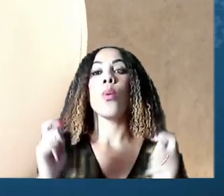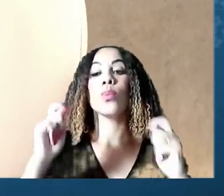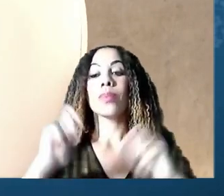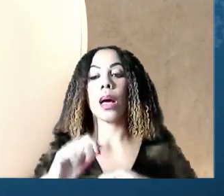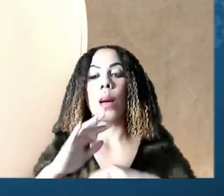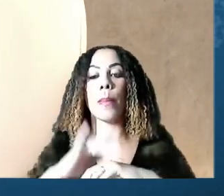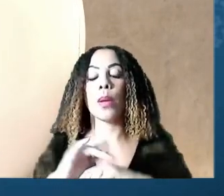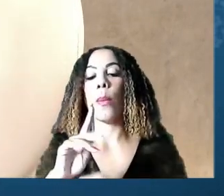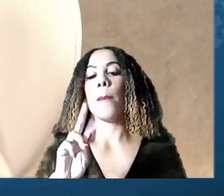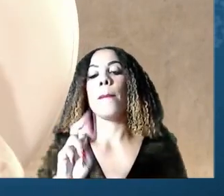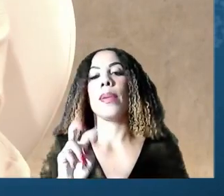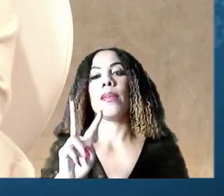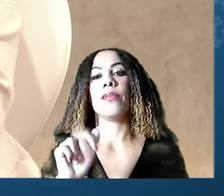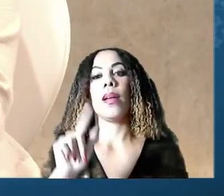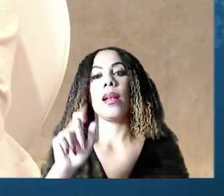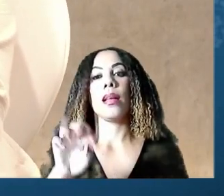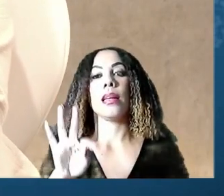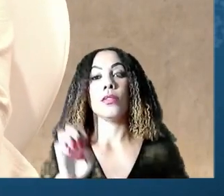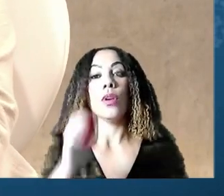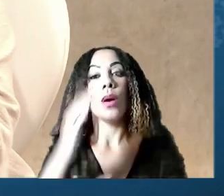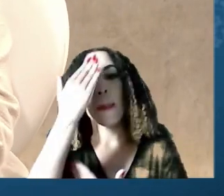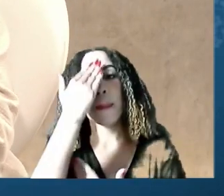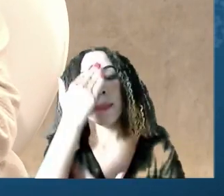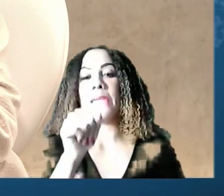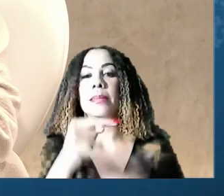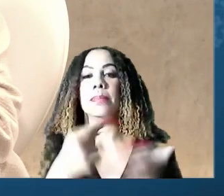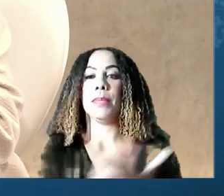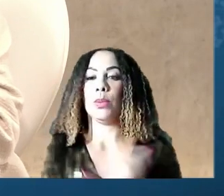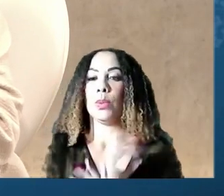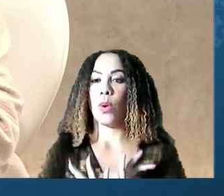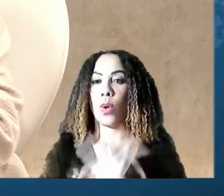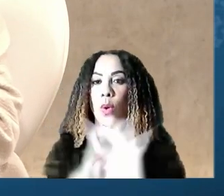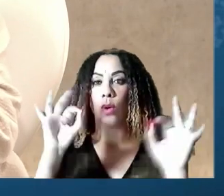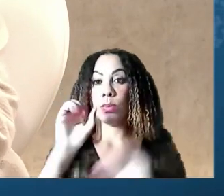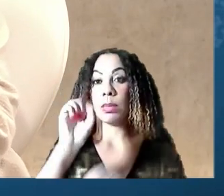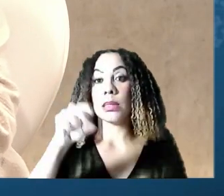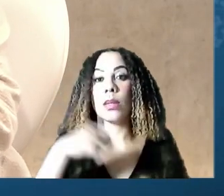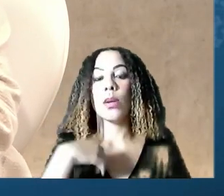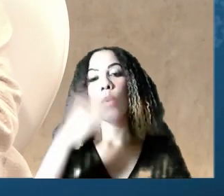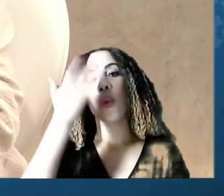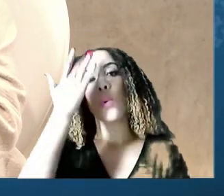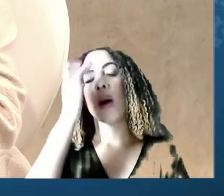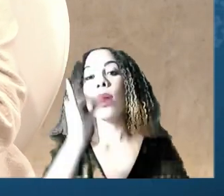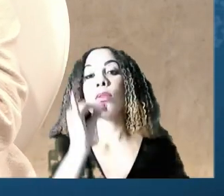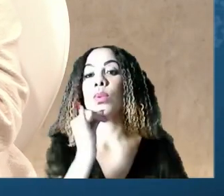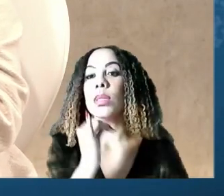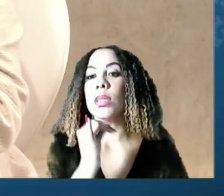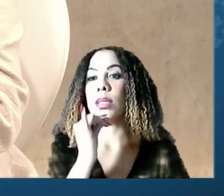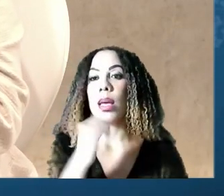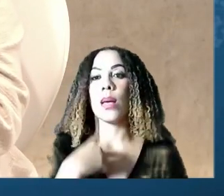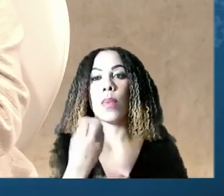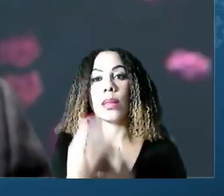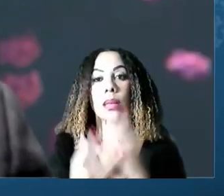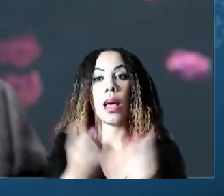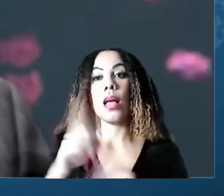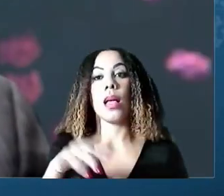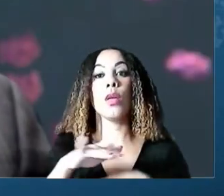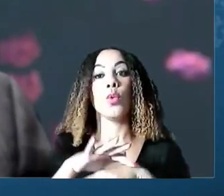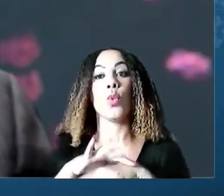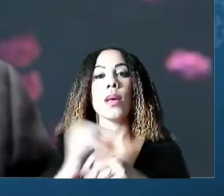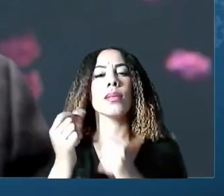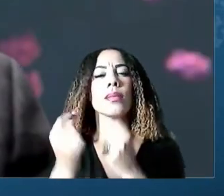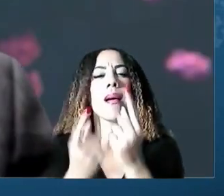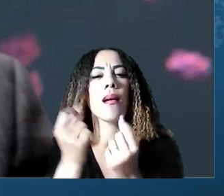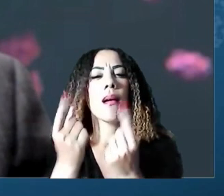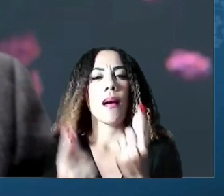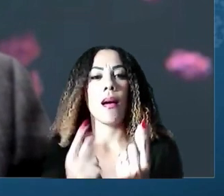prevalentes? Muito obrigado, Ana, uma excelente pergunta. Sim, eu acho que os exemplos que eu dei foi de doenças raras, mas nós